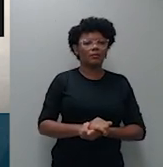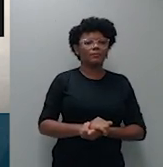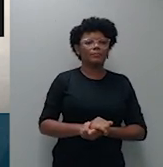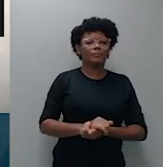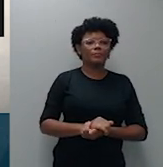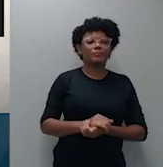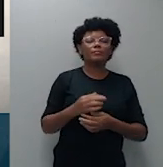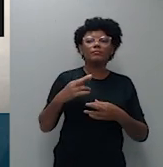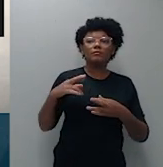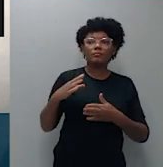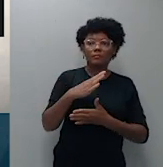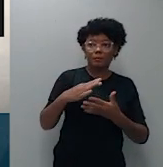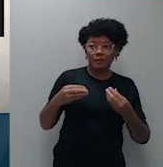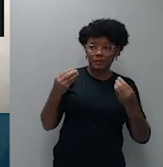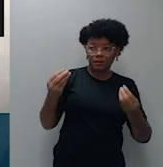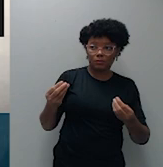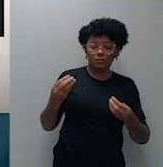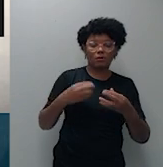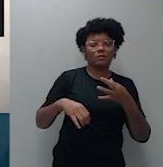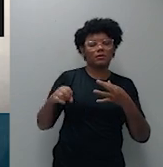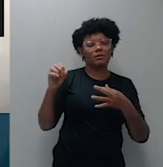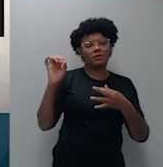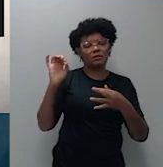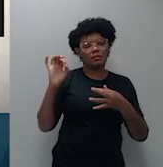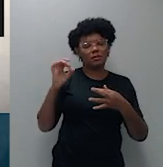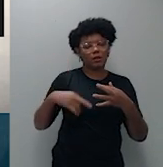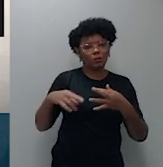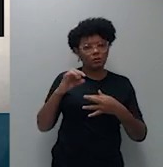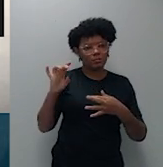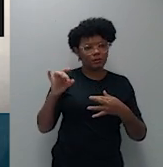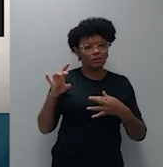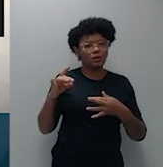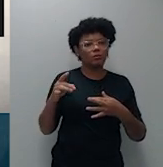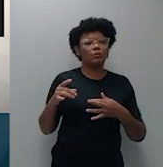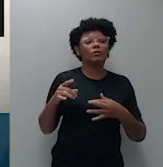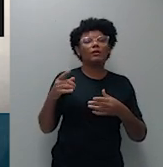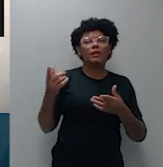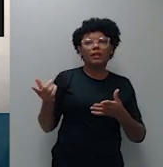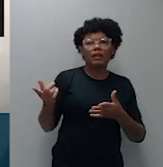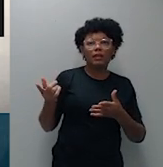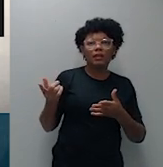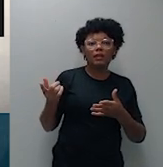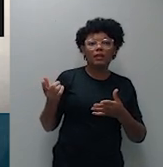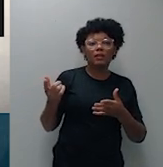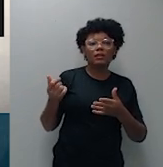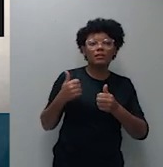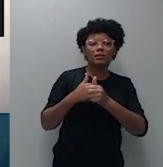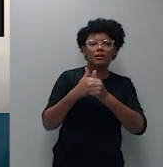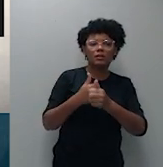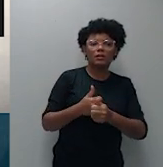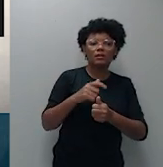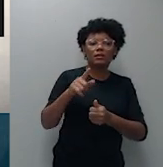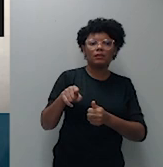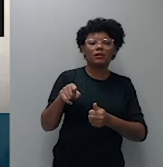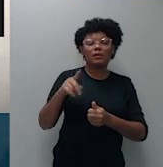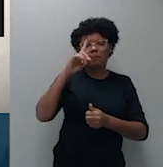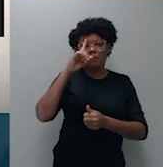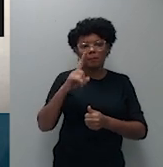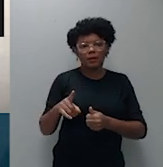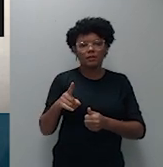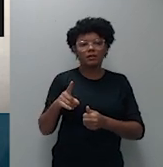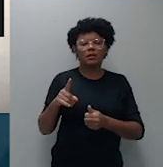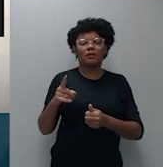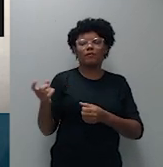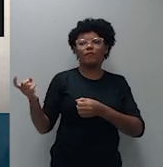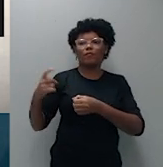para de plano dar parcial provimento ao especial e reformar o acórdão recorrido no ponto extinguiu o feito a fim